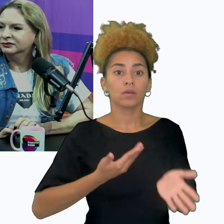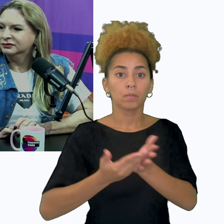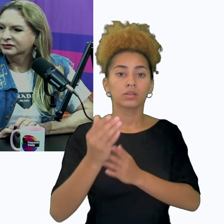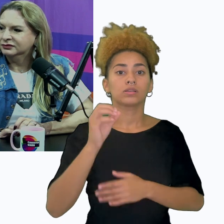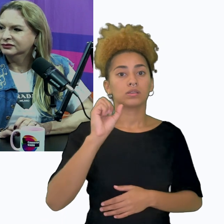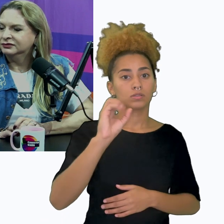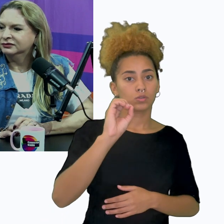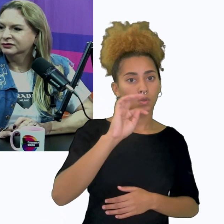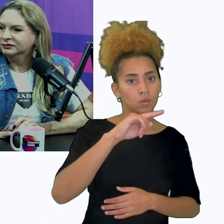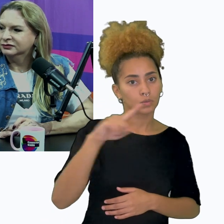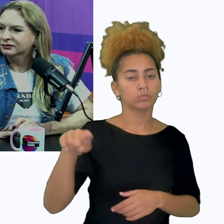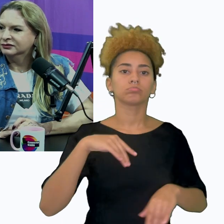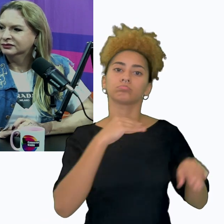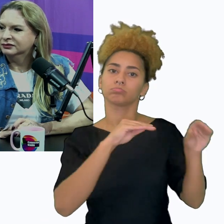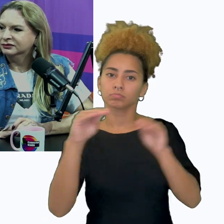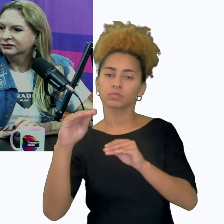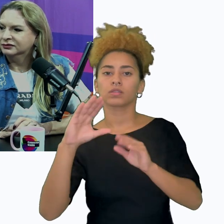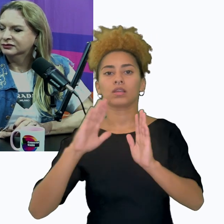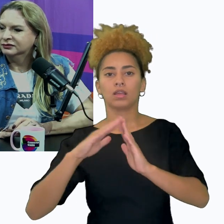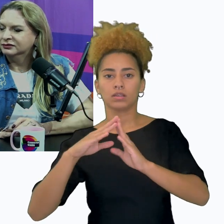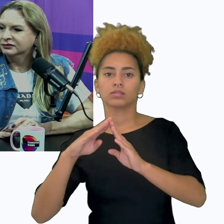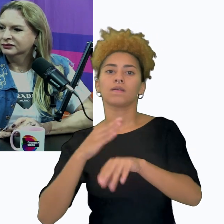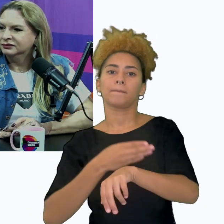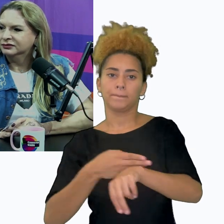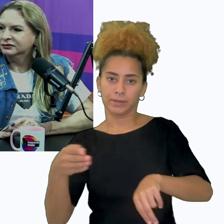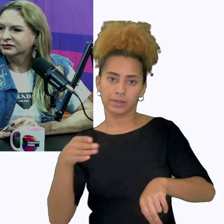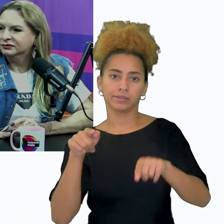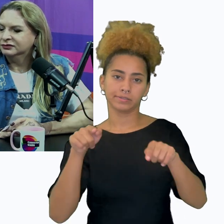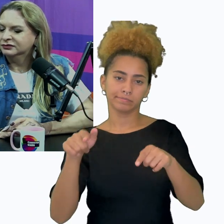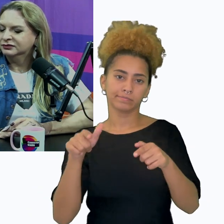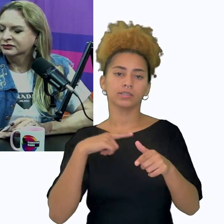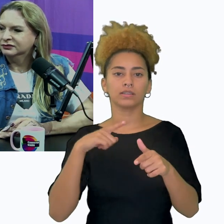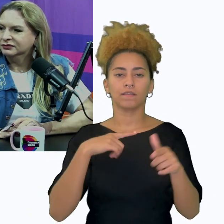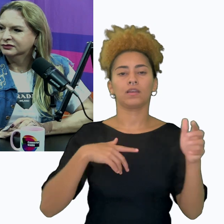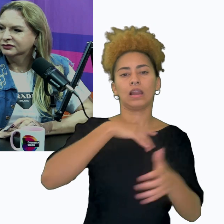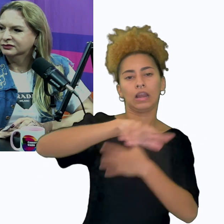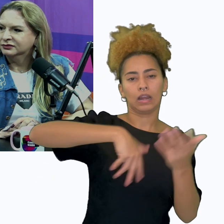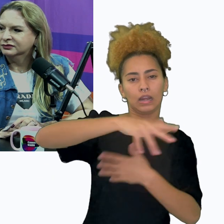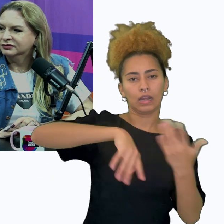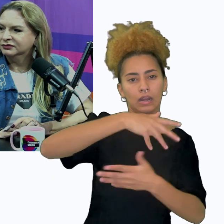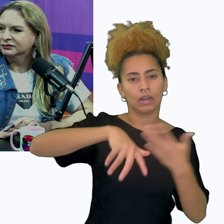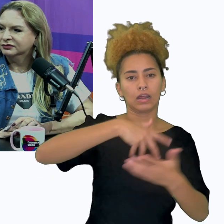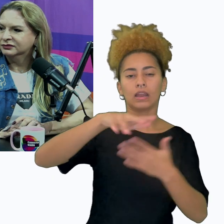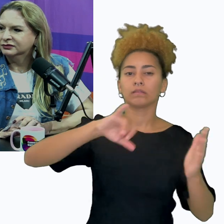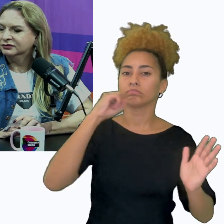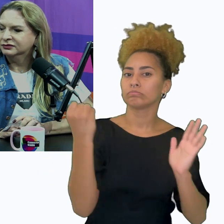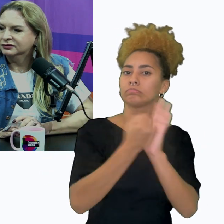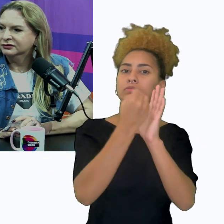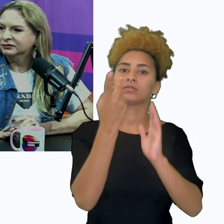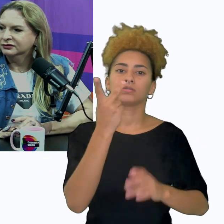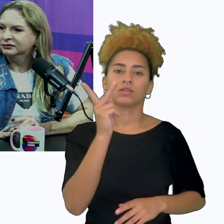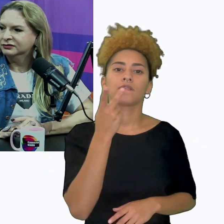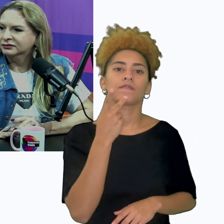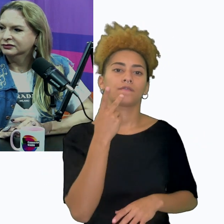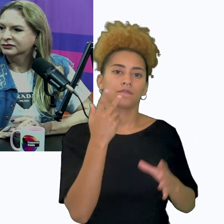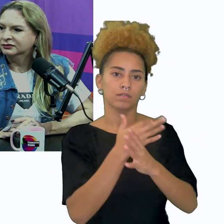ali. E eu comecei a me apresentar no sótão. Depois eu fui pro Casa Branca. Onde, no Casa Branca, foi que aconteceu esse grande arrastão que ficou na